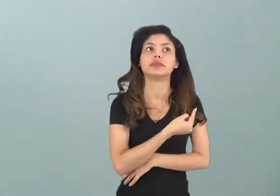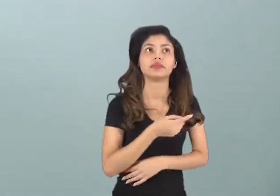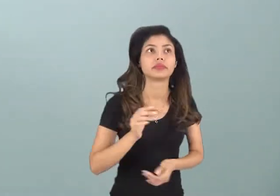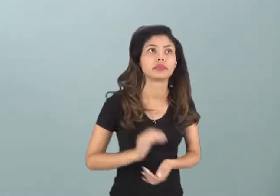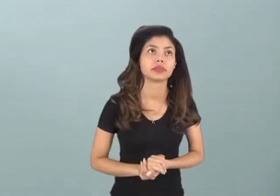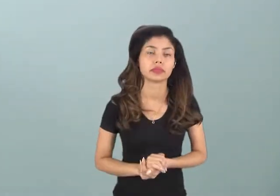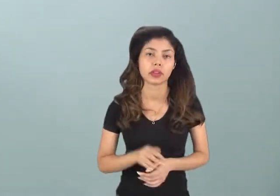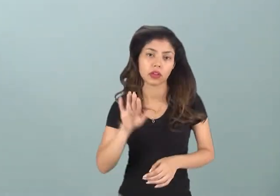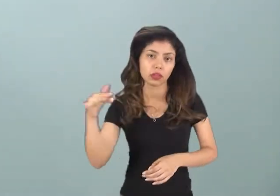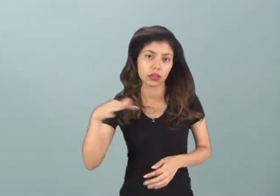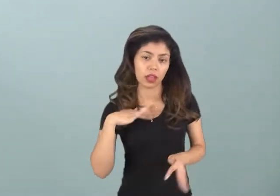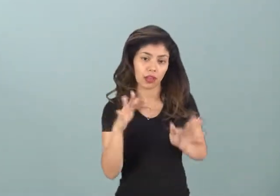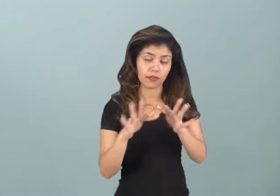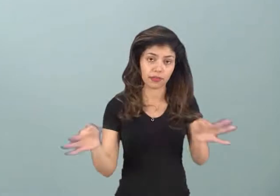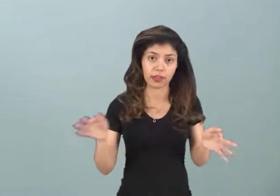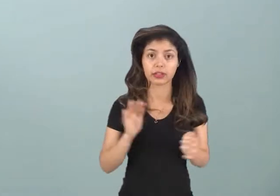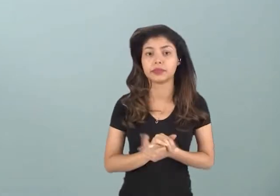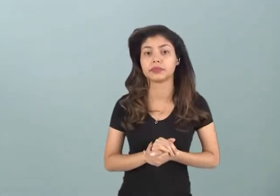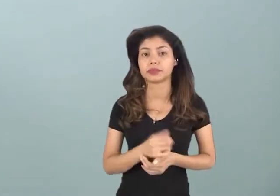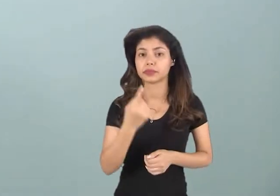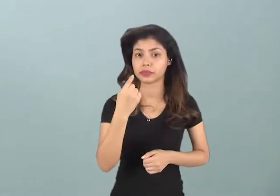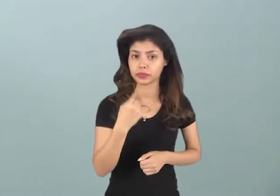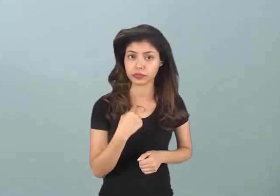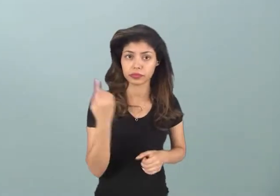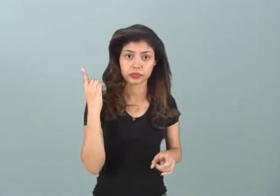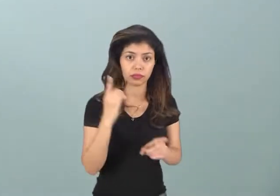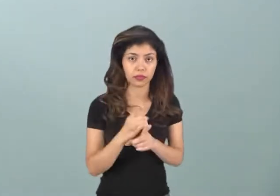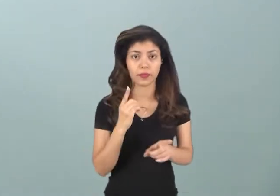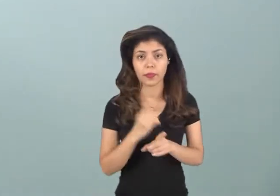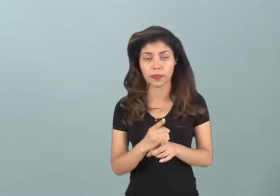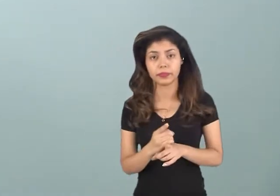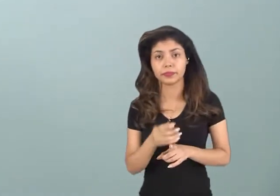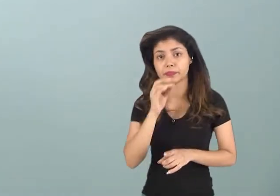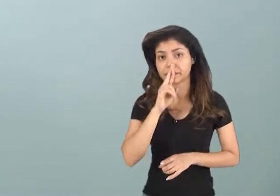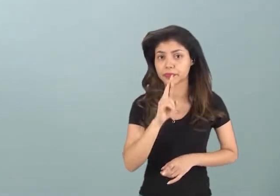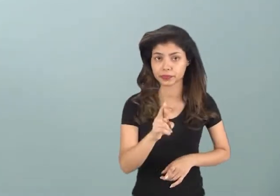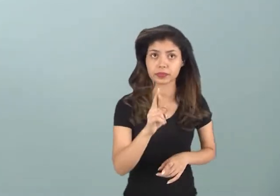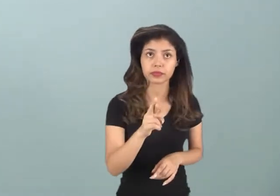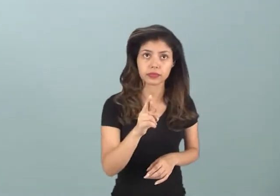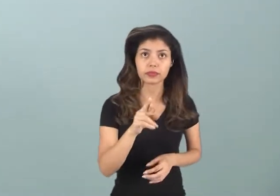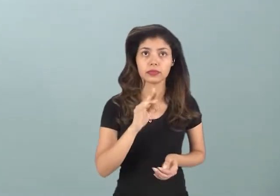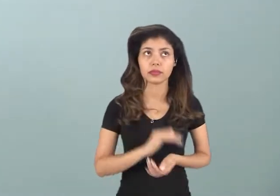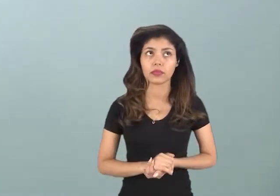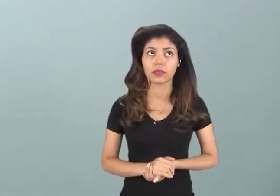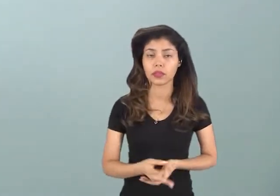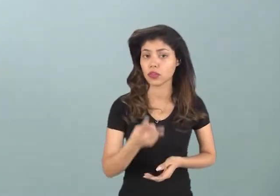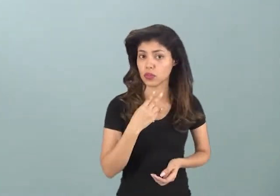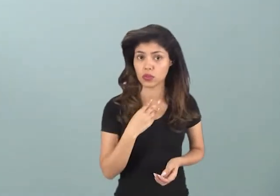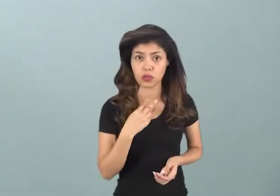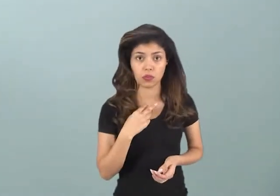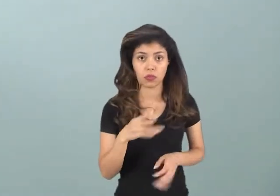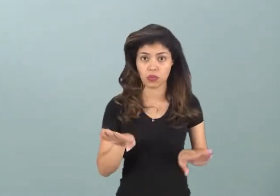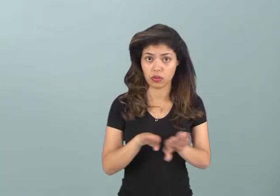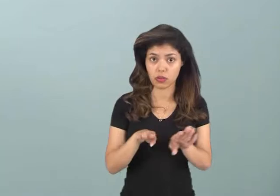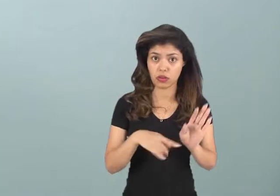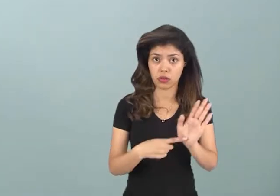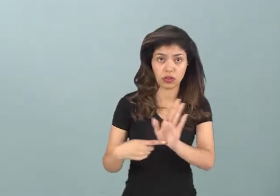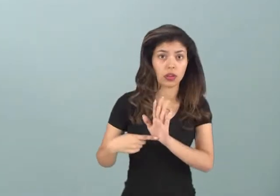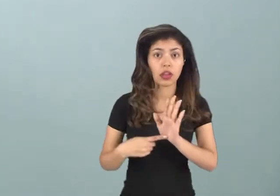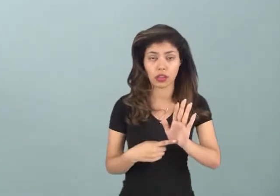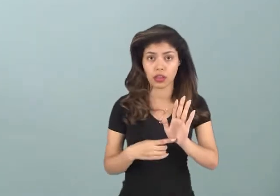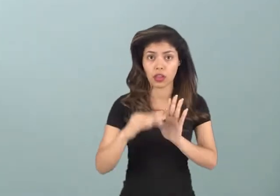Quando a frase tem apenas um verbo, como em eu descobri a resposta, teremos período simples. Ele não pode ser nem coordenado, nem